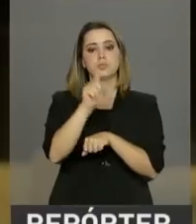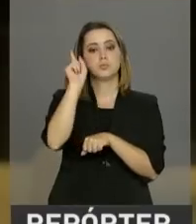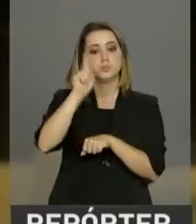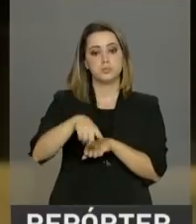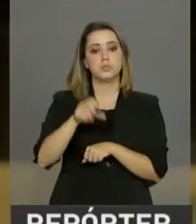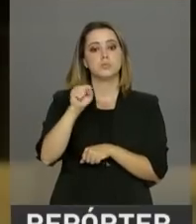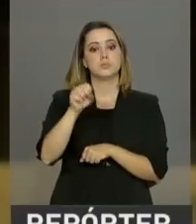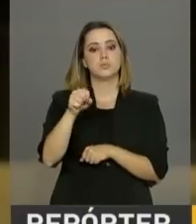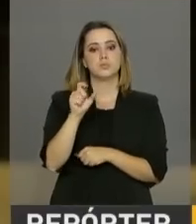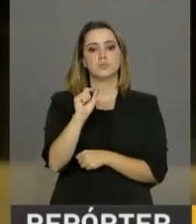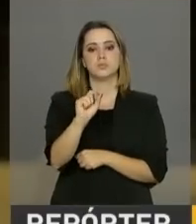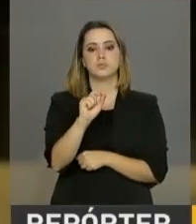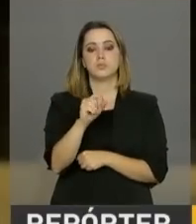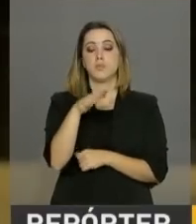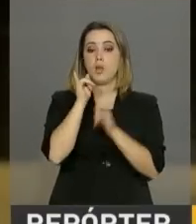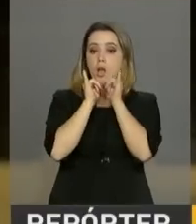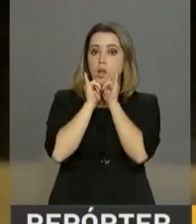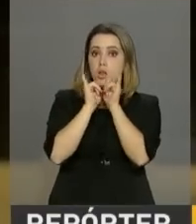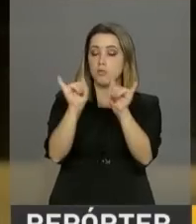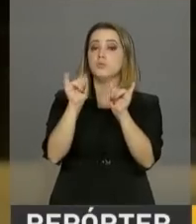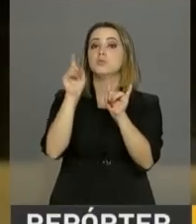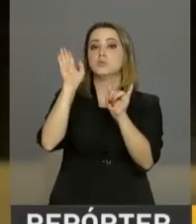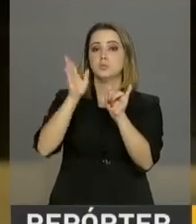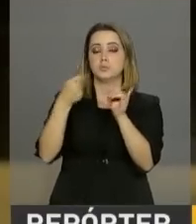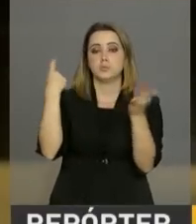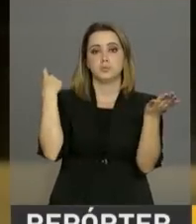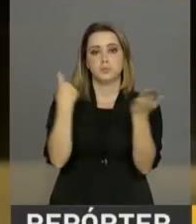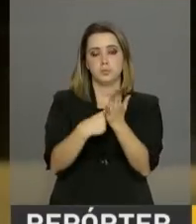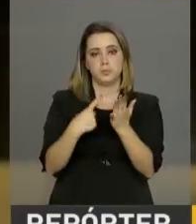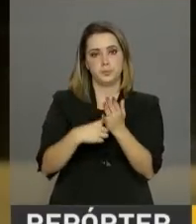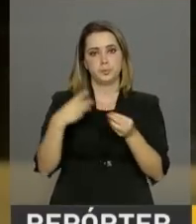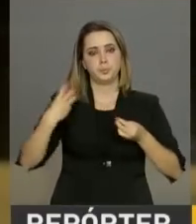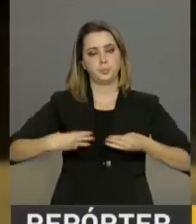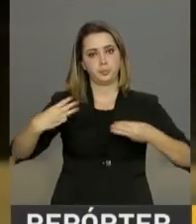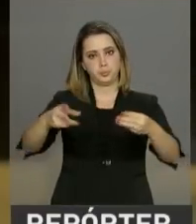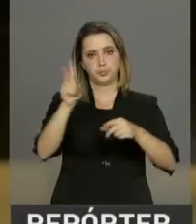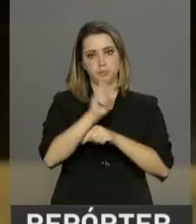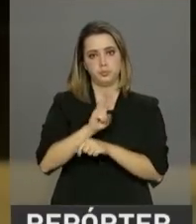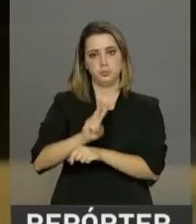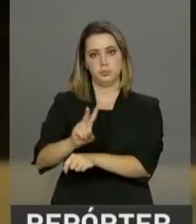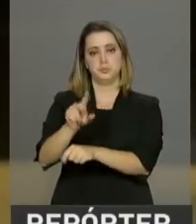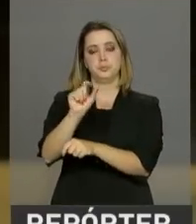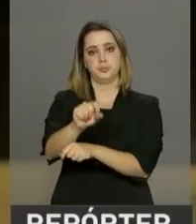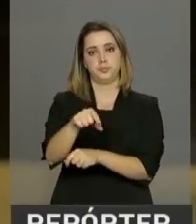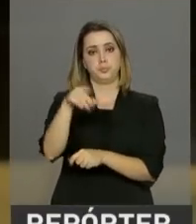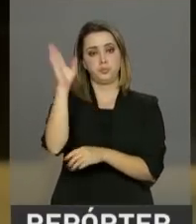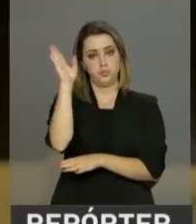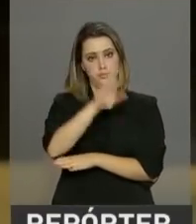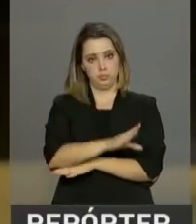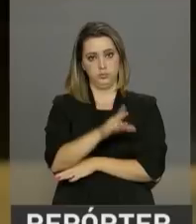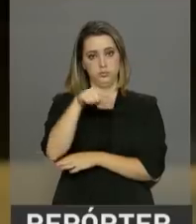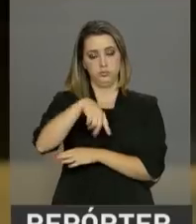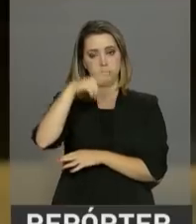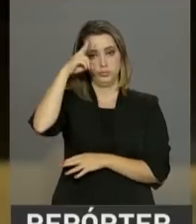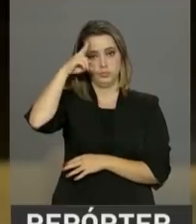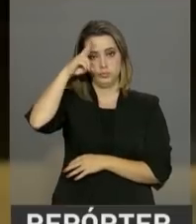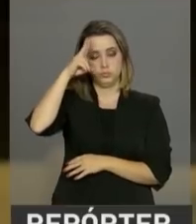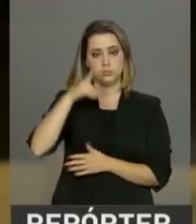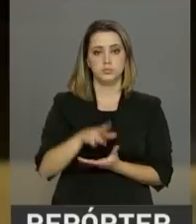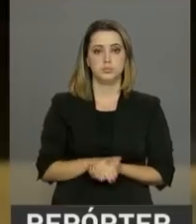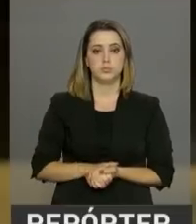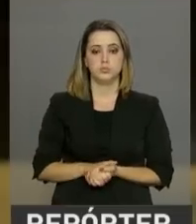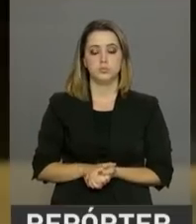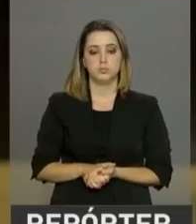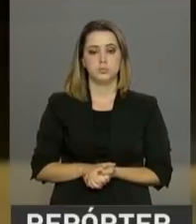isso mesmo. Esta informação foi confirmada pelo ministro da Defesa, Raul Jungmann, na tarde desta